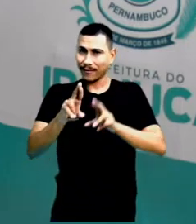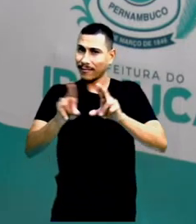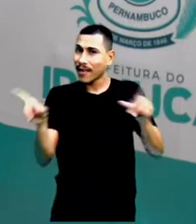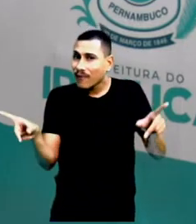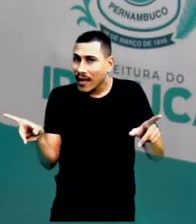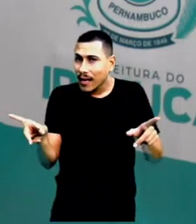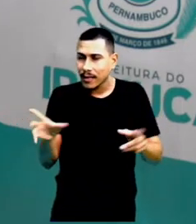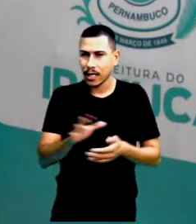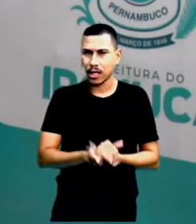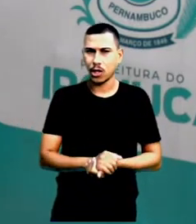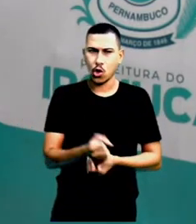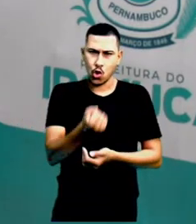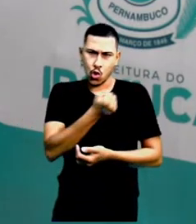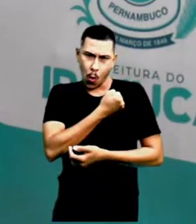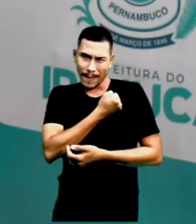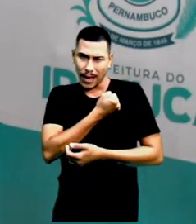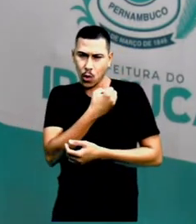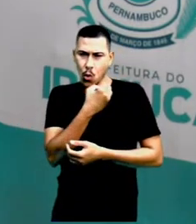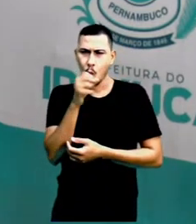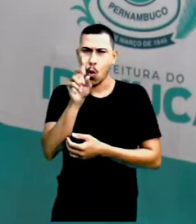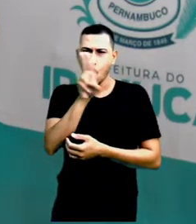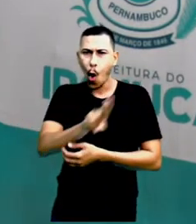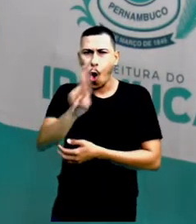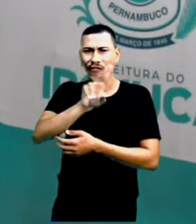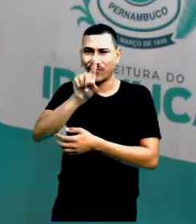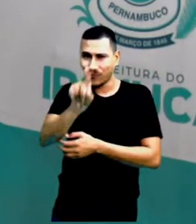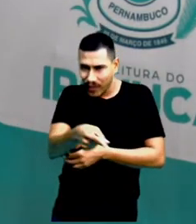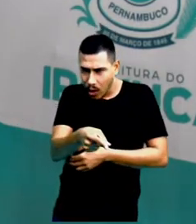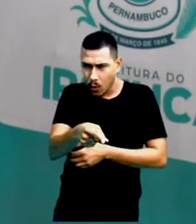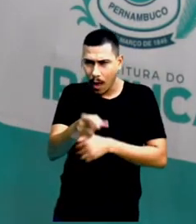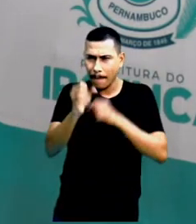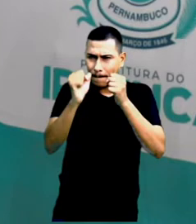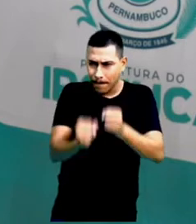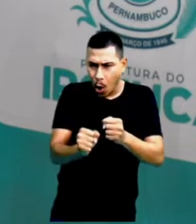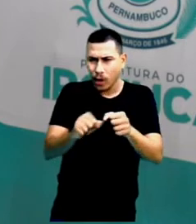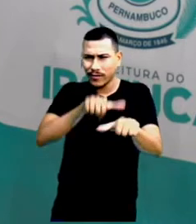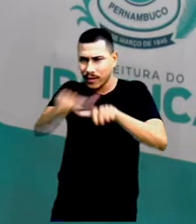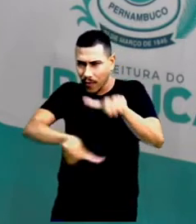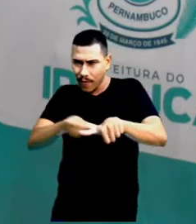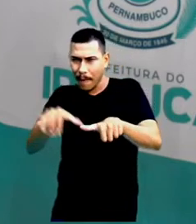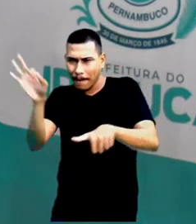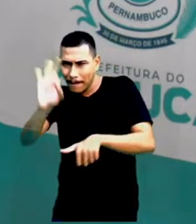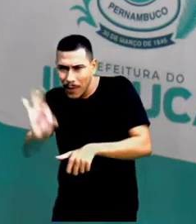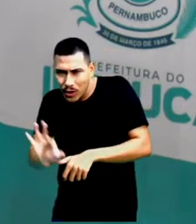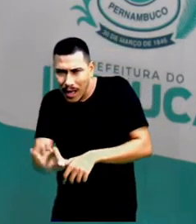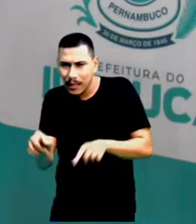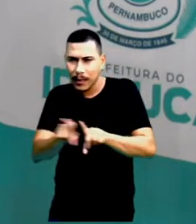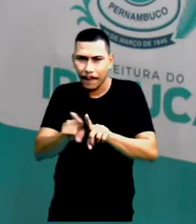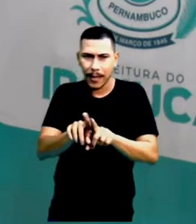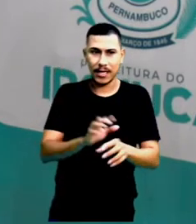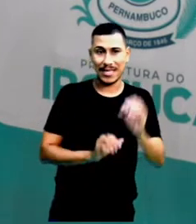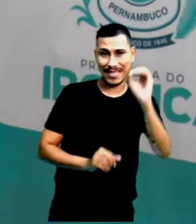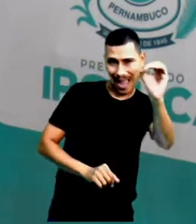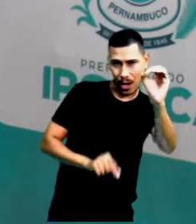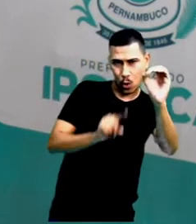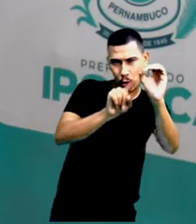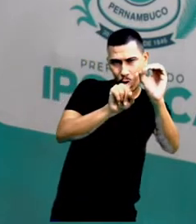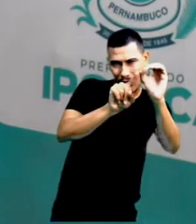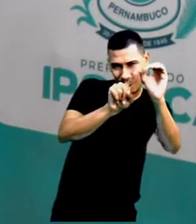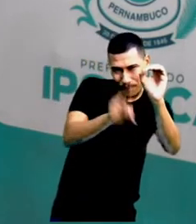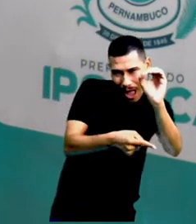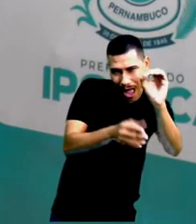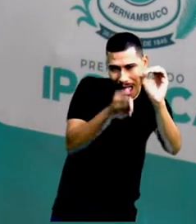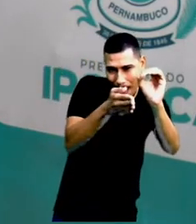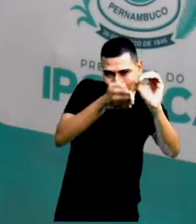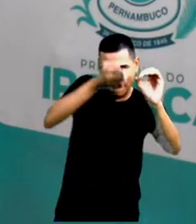eu posso também transformar esse número uma porcentagem fizeram aqui é a parte inteira e depois